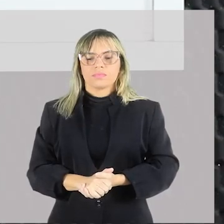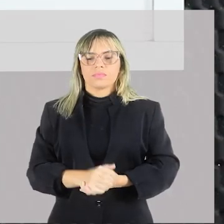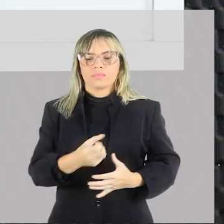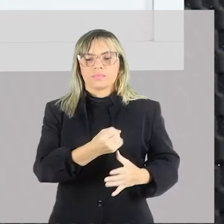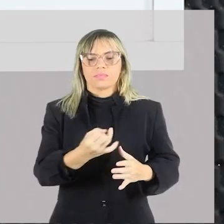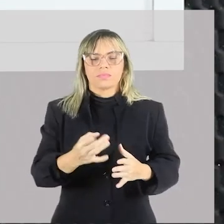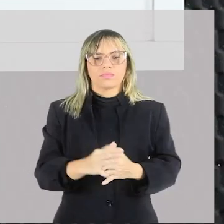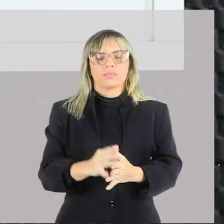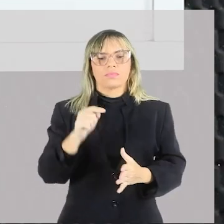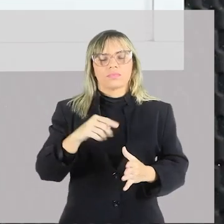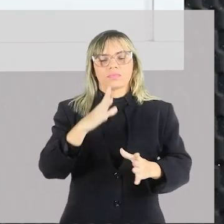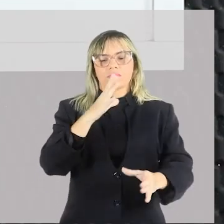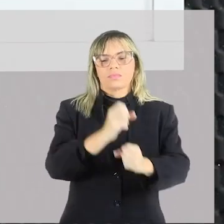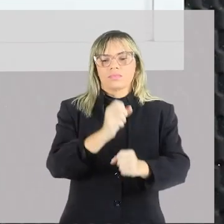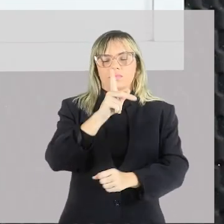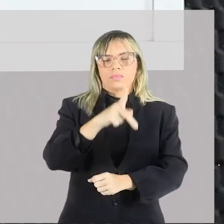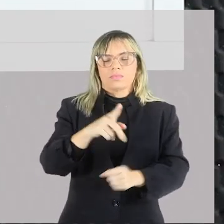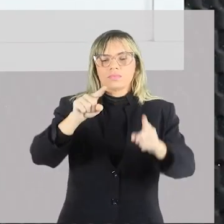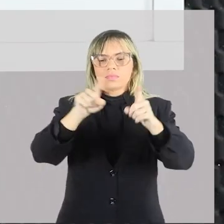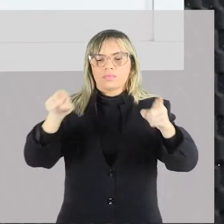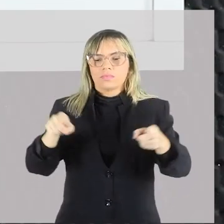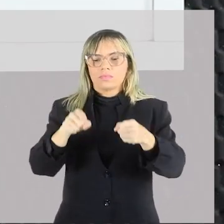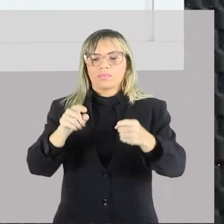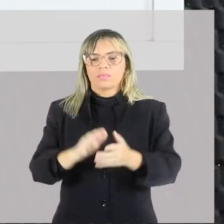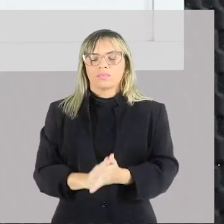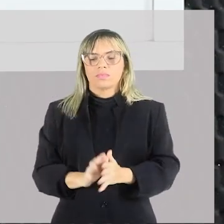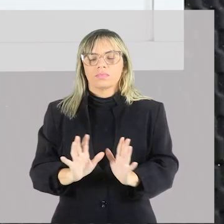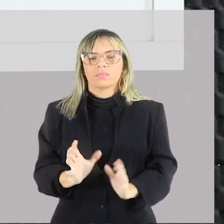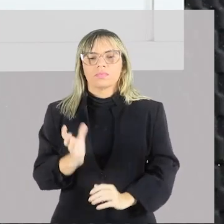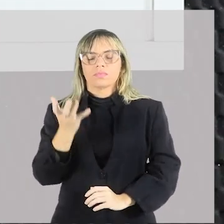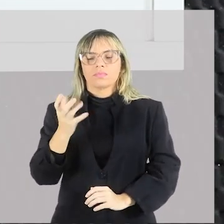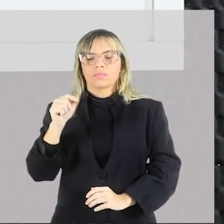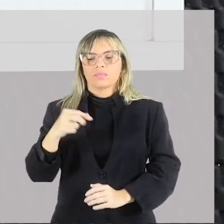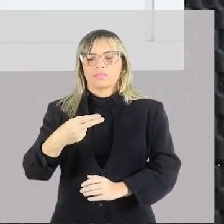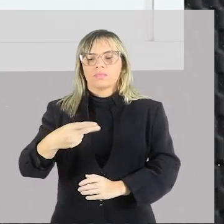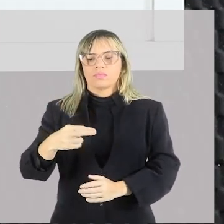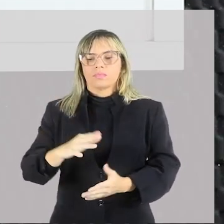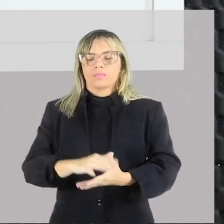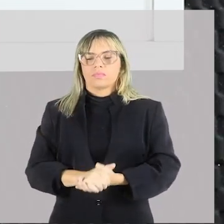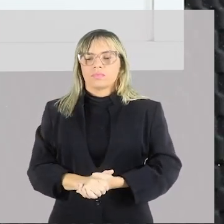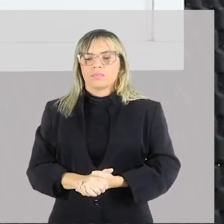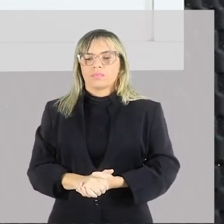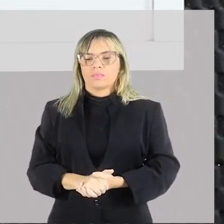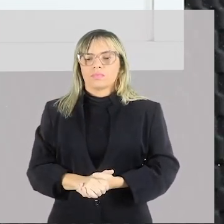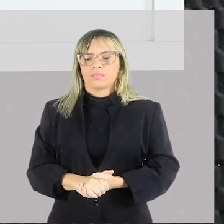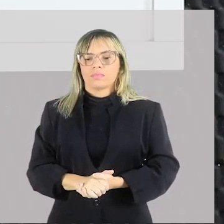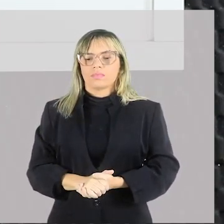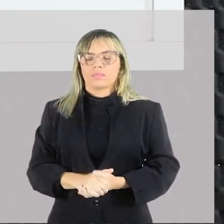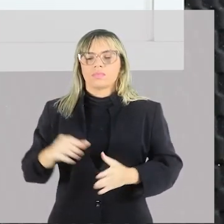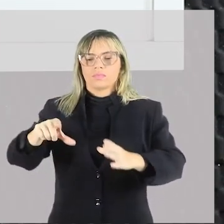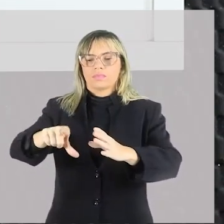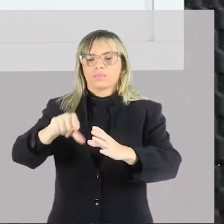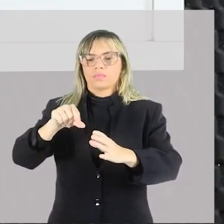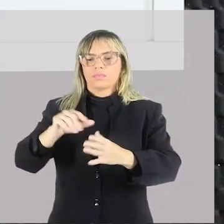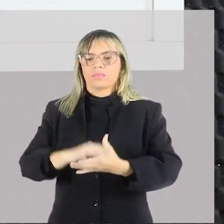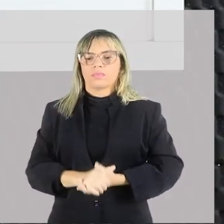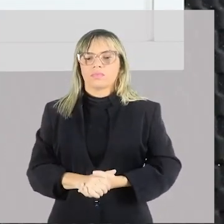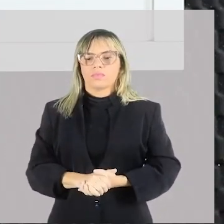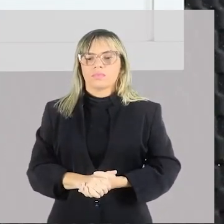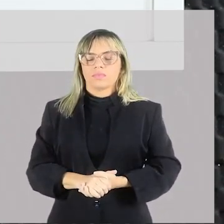esse evento aí é vai ser igual ele fez sorteio entre quantas pessoas